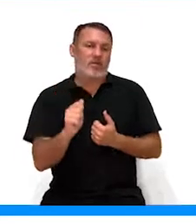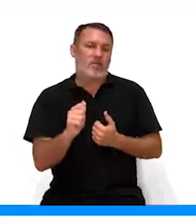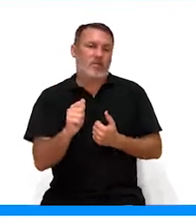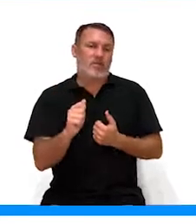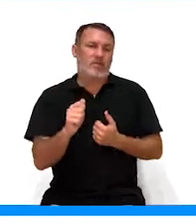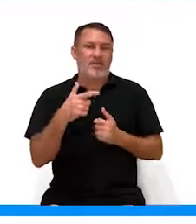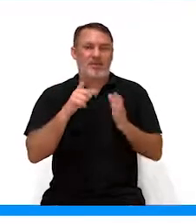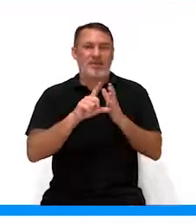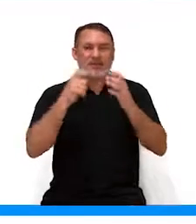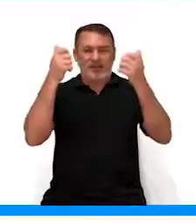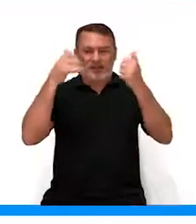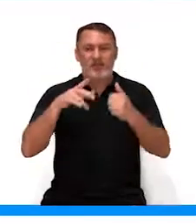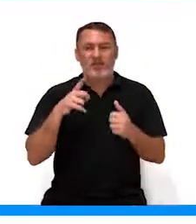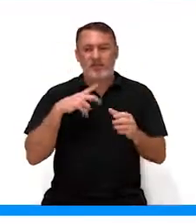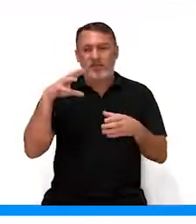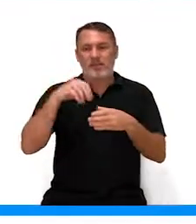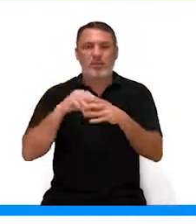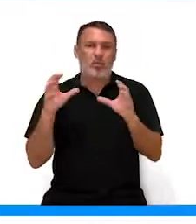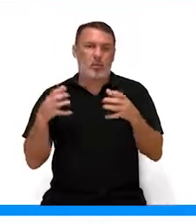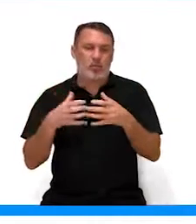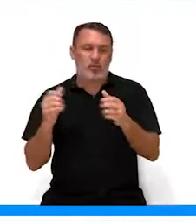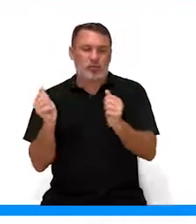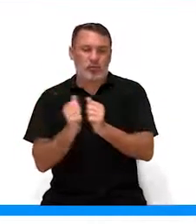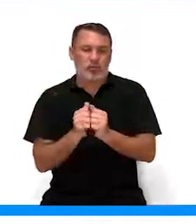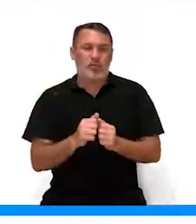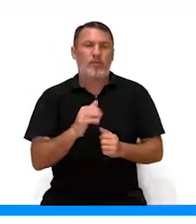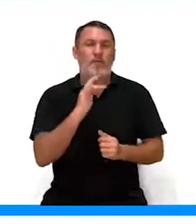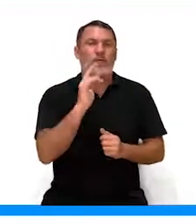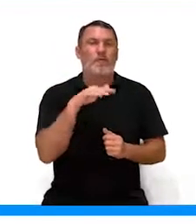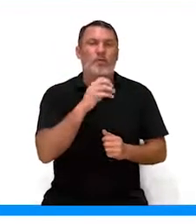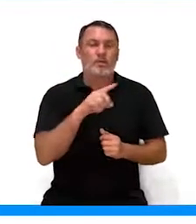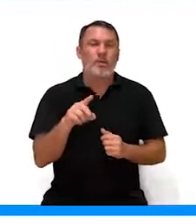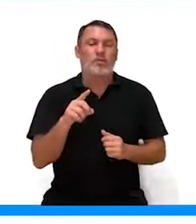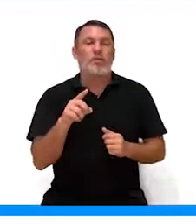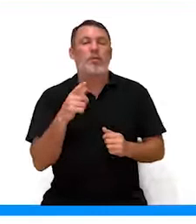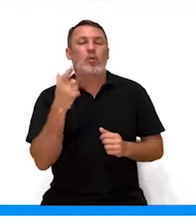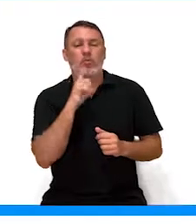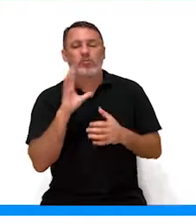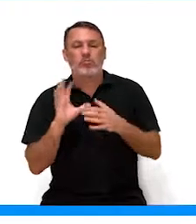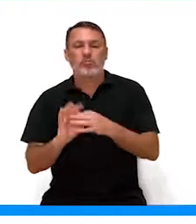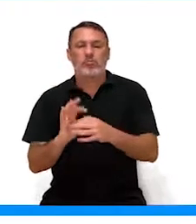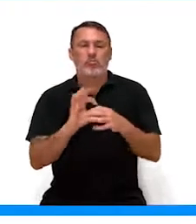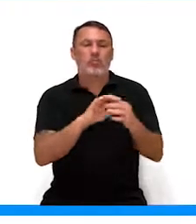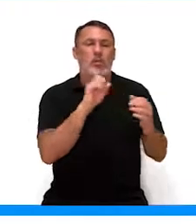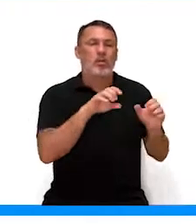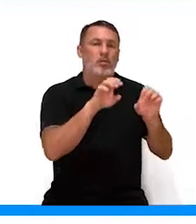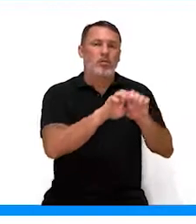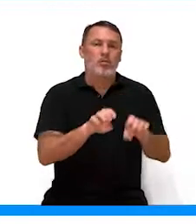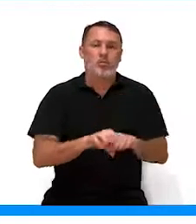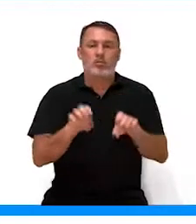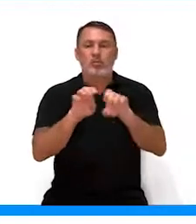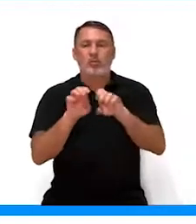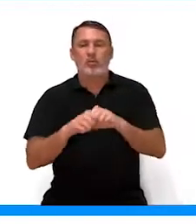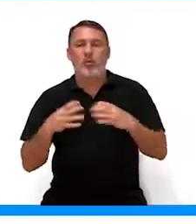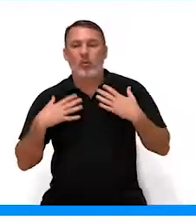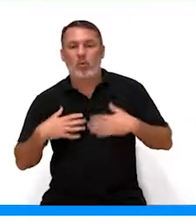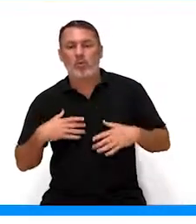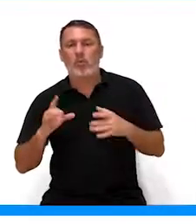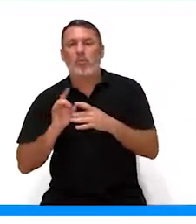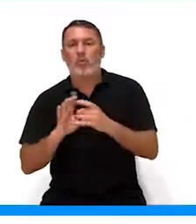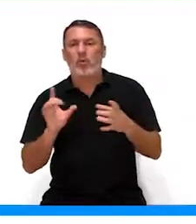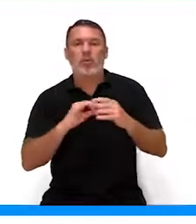Pela substância amorfa, que é aquela substância que a gente falou no qual ele está inserido. A função dele é unir as